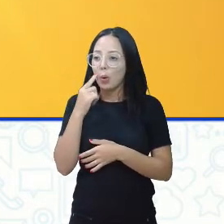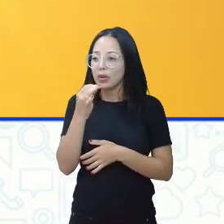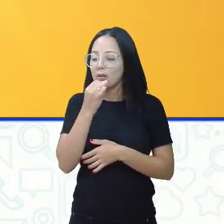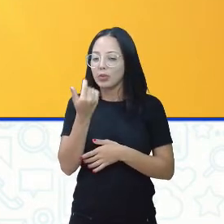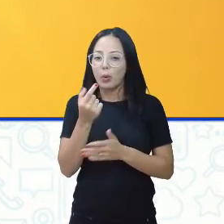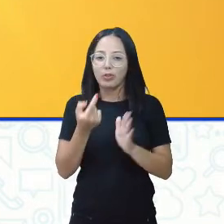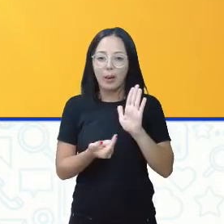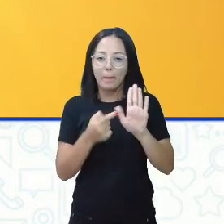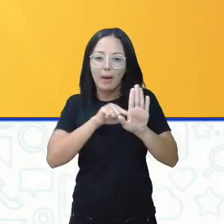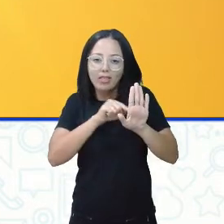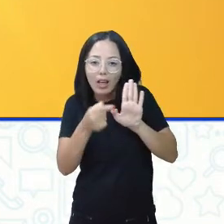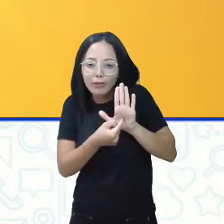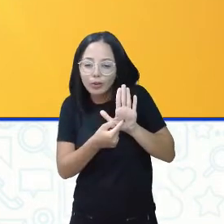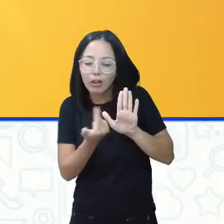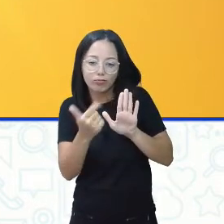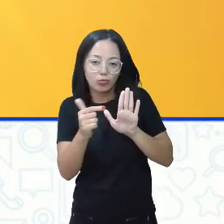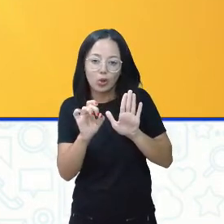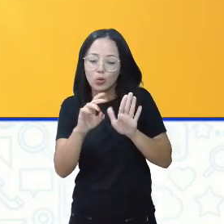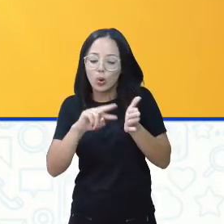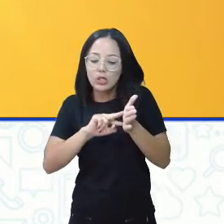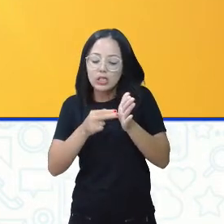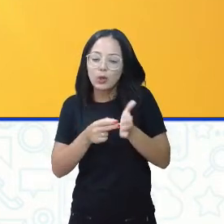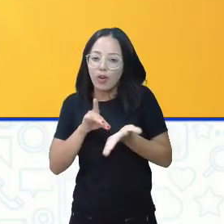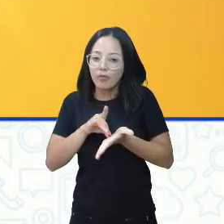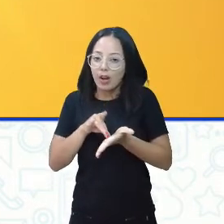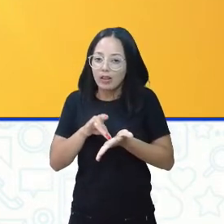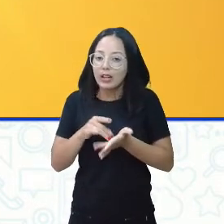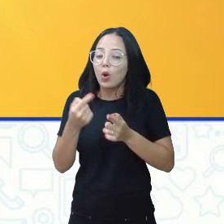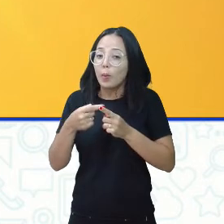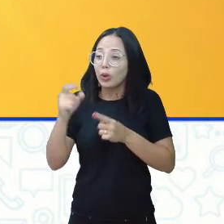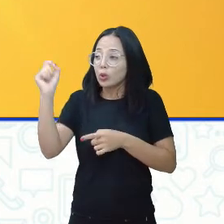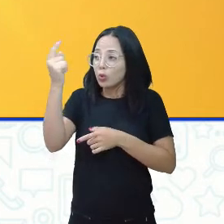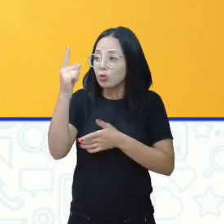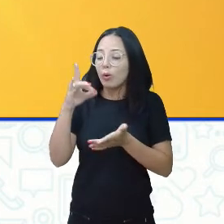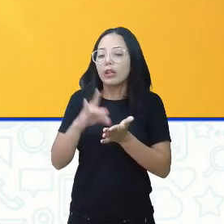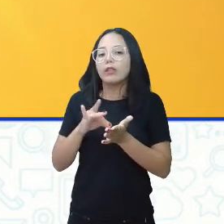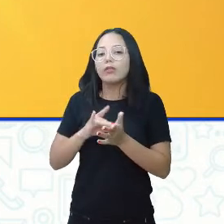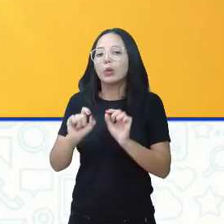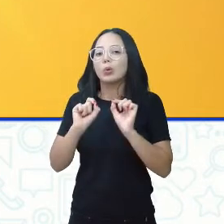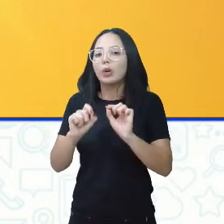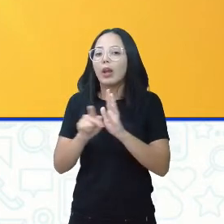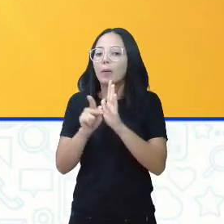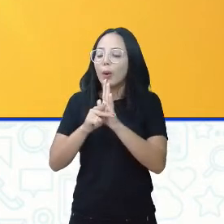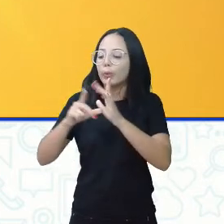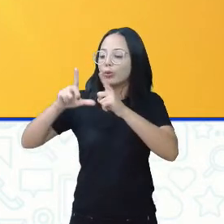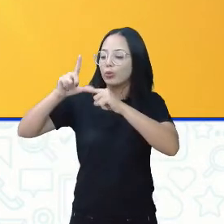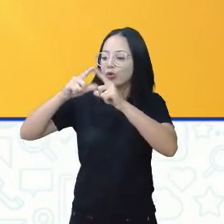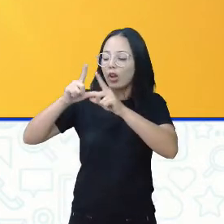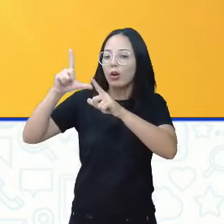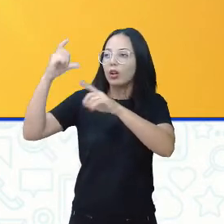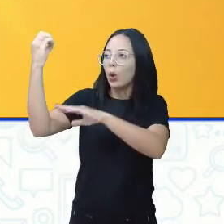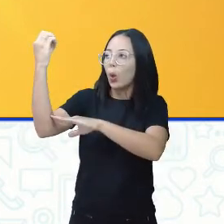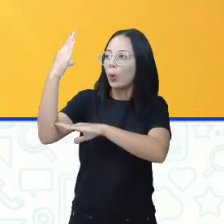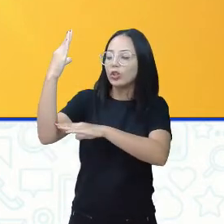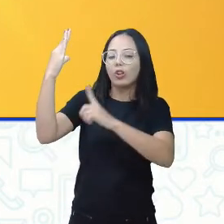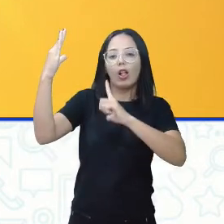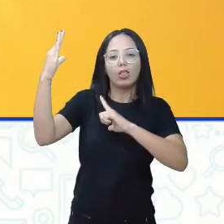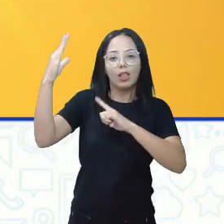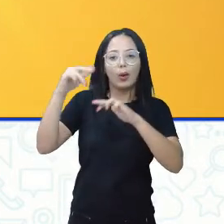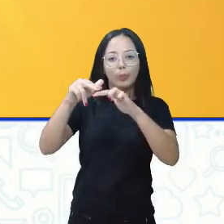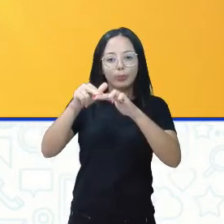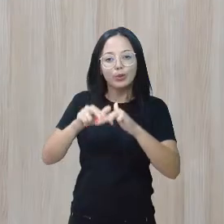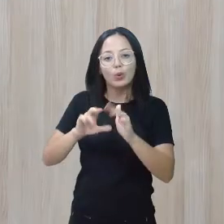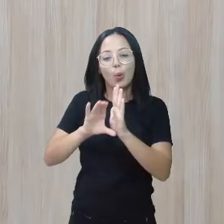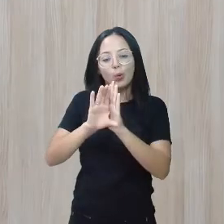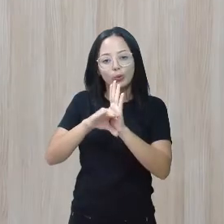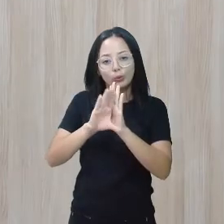uma metáfora, aqui há um sentido literal, porque o sol é, de fato, um corpo celeste que emite luz, e isso é a